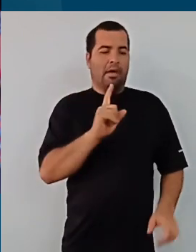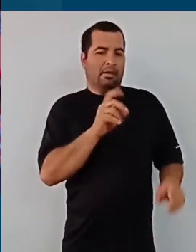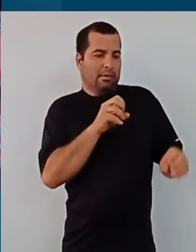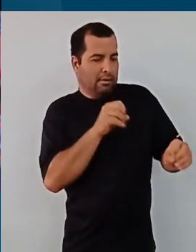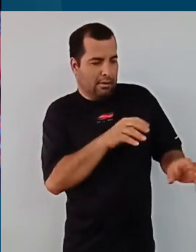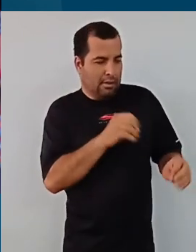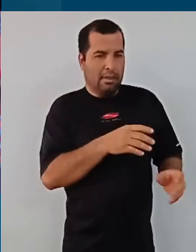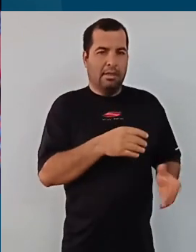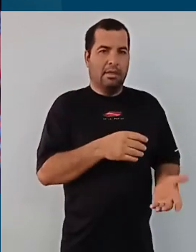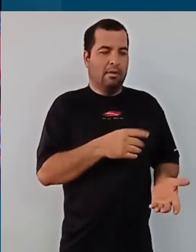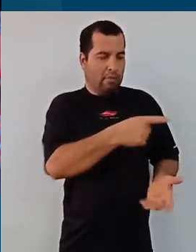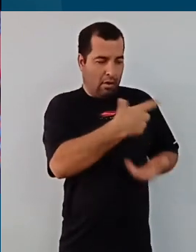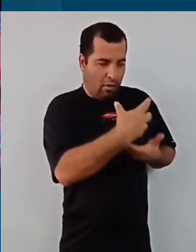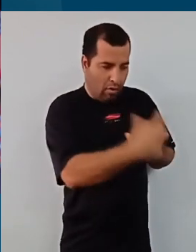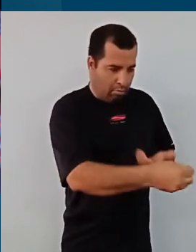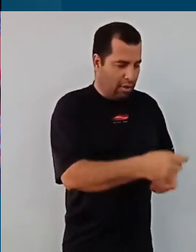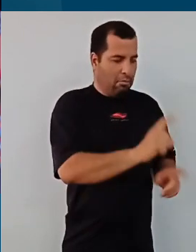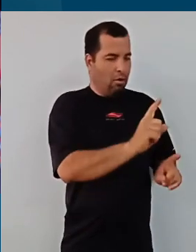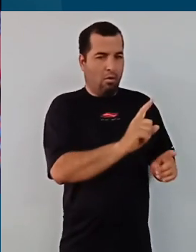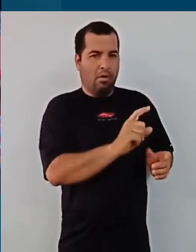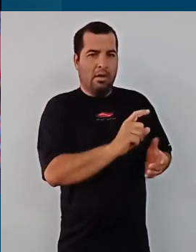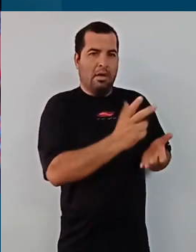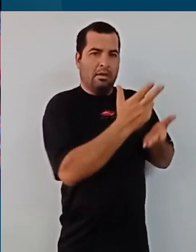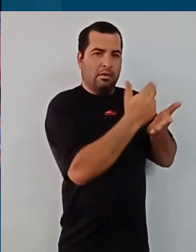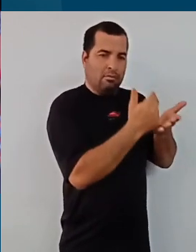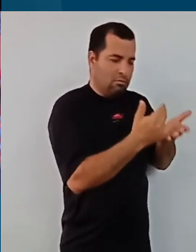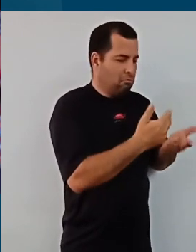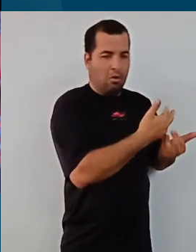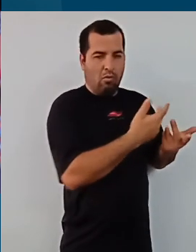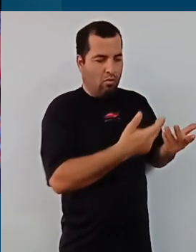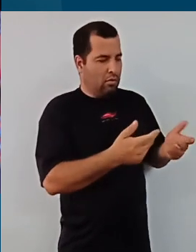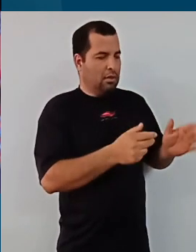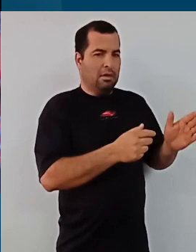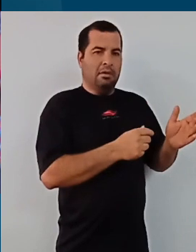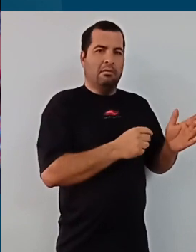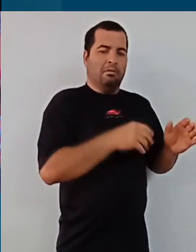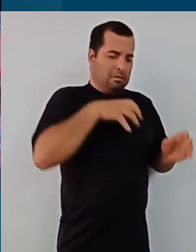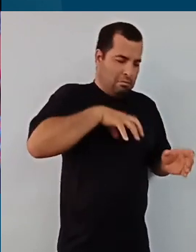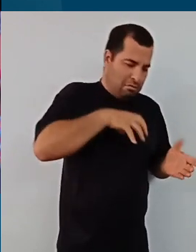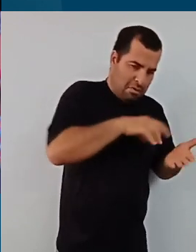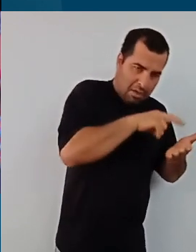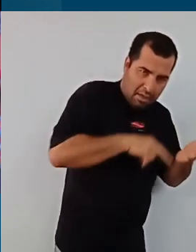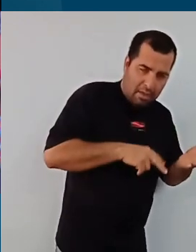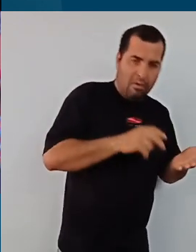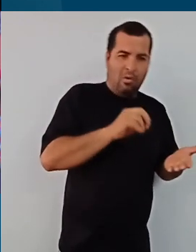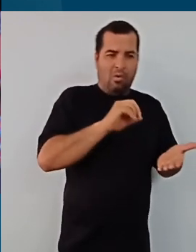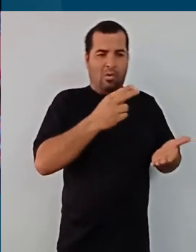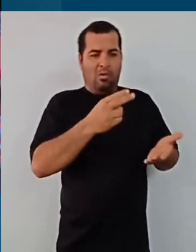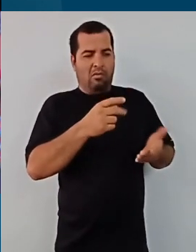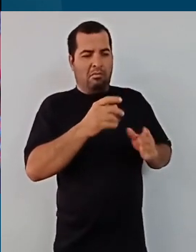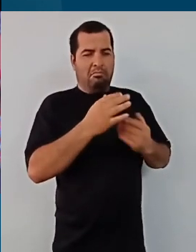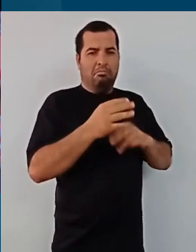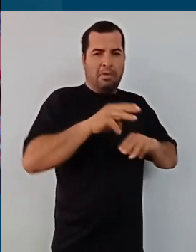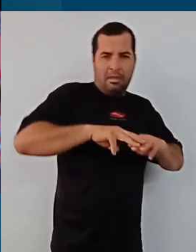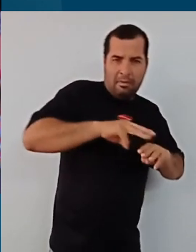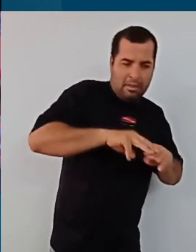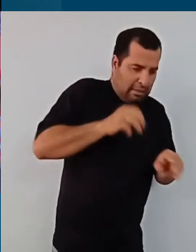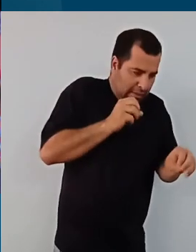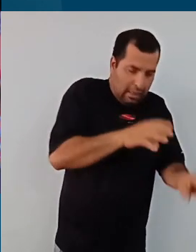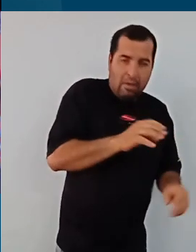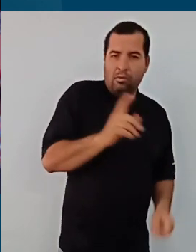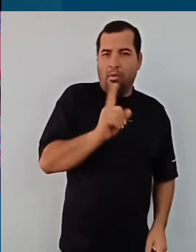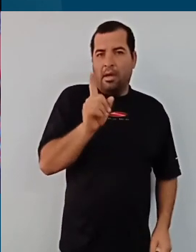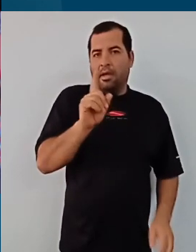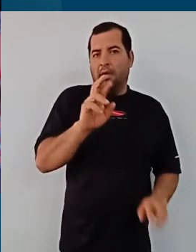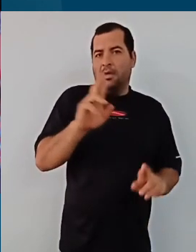ensina fazendo uma conta ou lendo um texto, né? Porque a competência não é algo ensinável, né? É alguma coisa que você